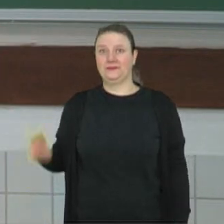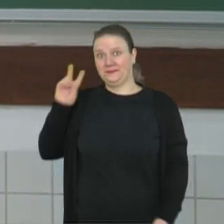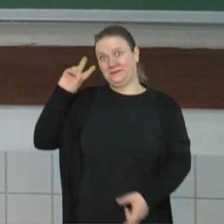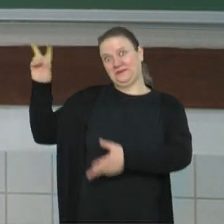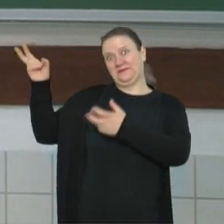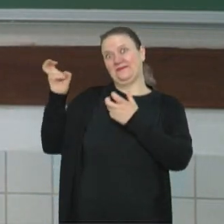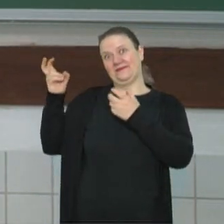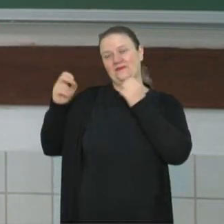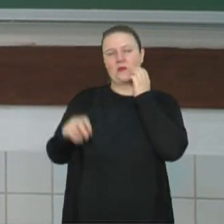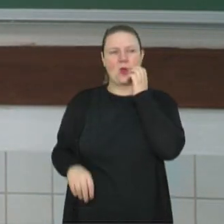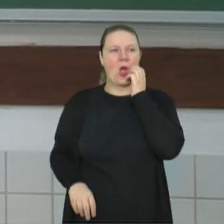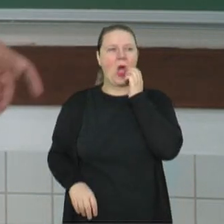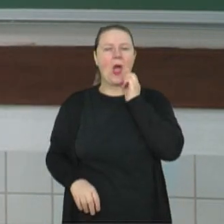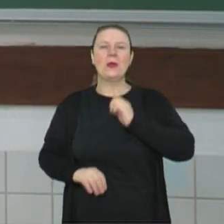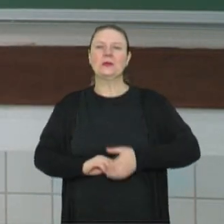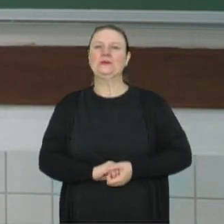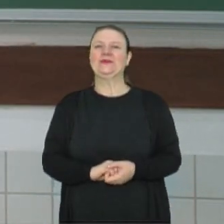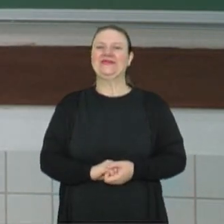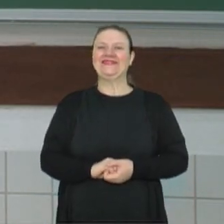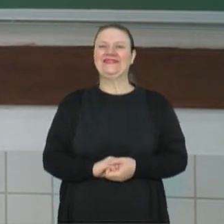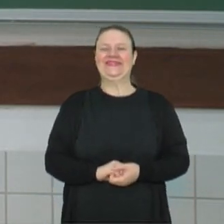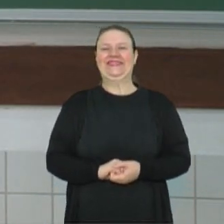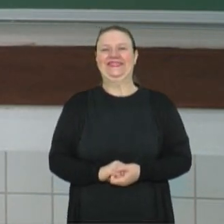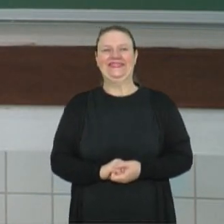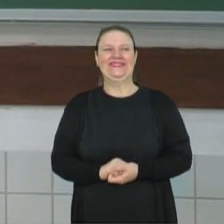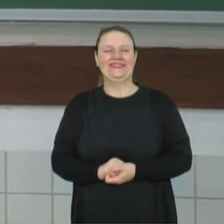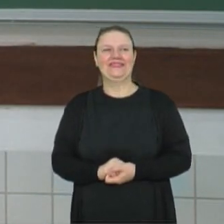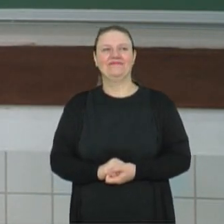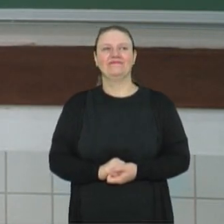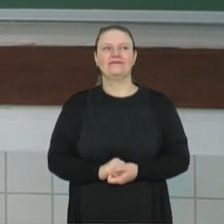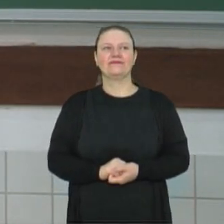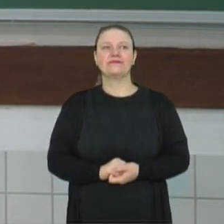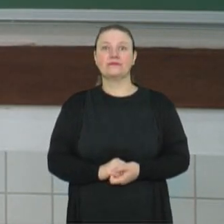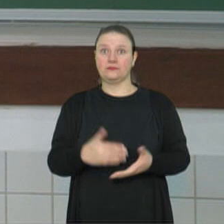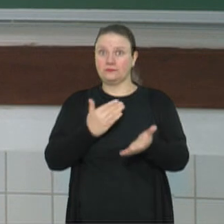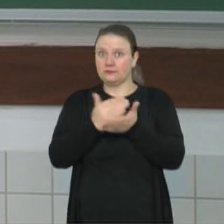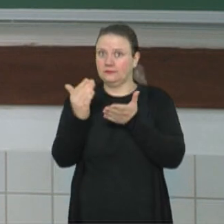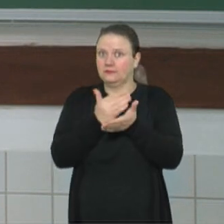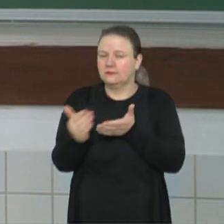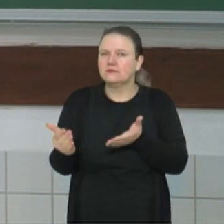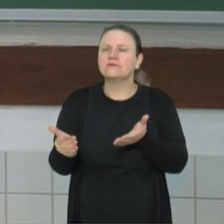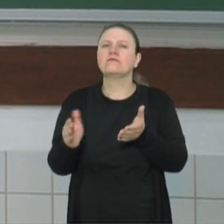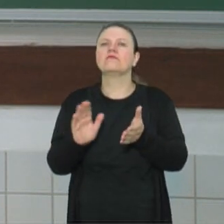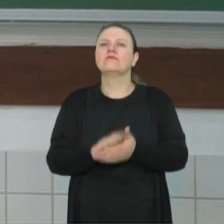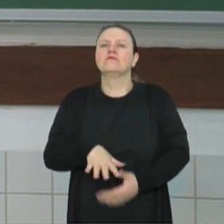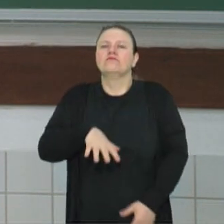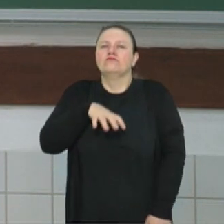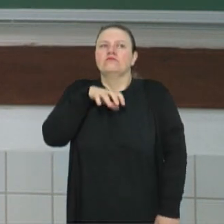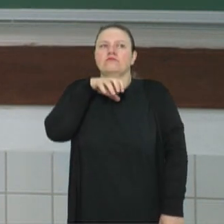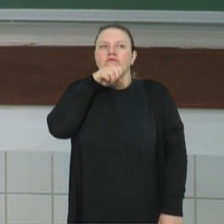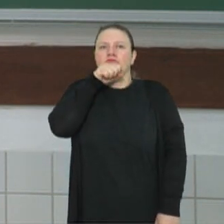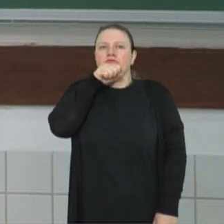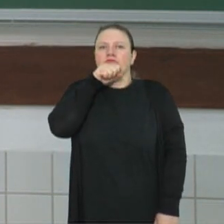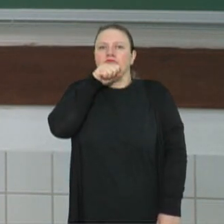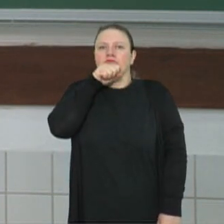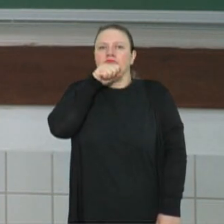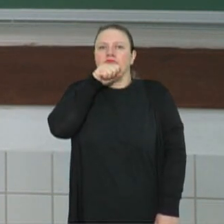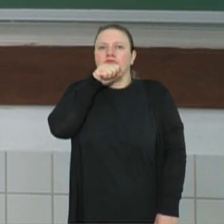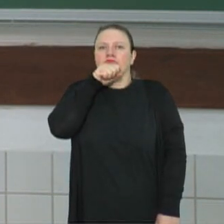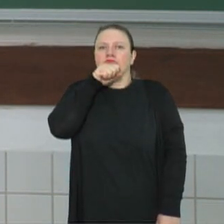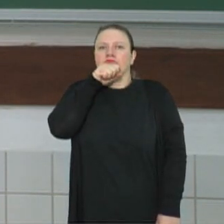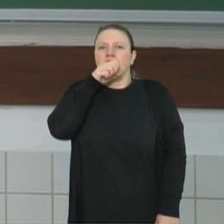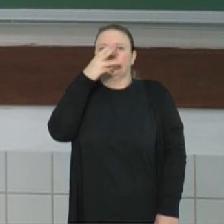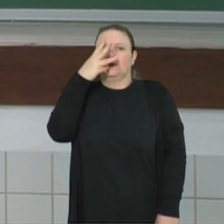Joga lá à frente, joga lá atrás, olha aí. Vamos começar hoje com a respiração, então inspira por